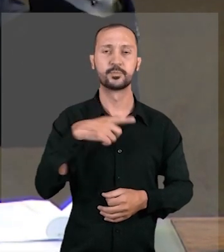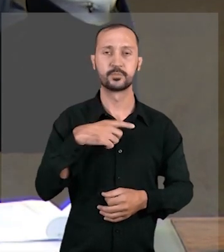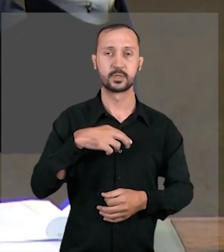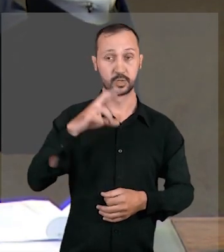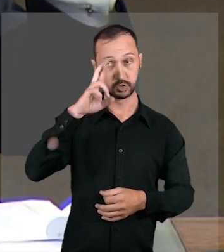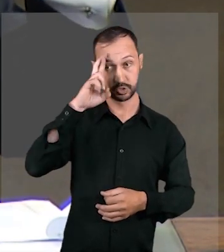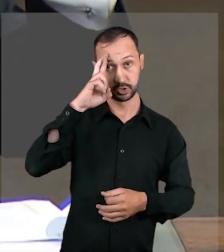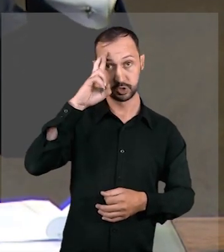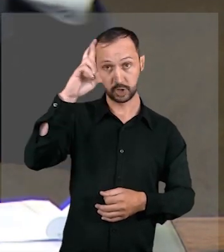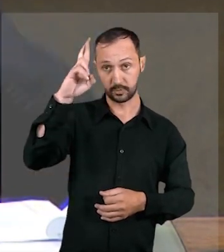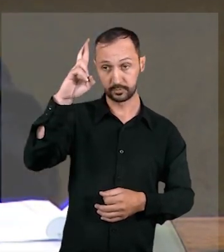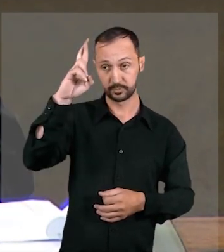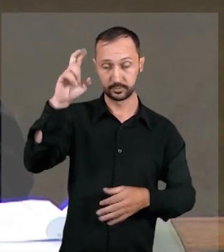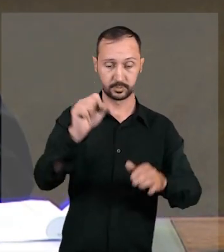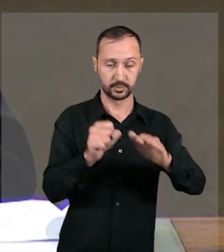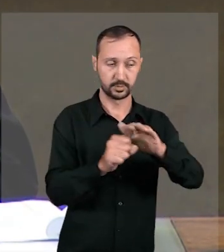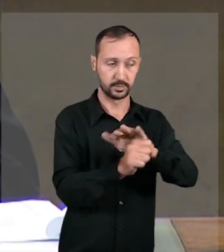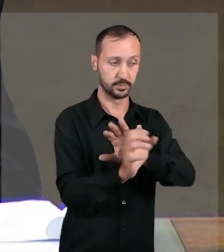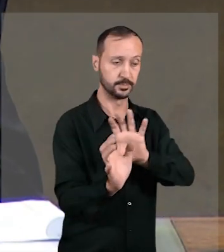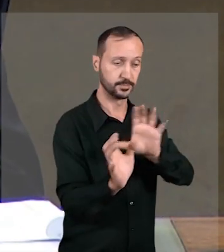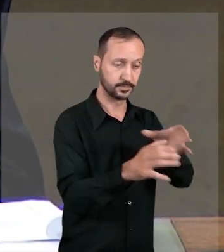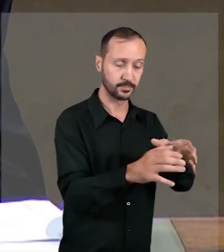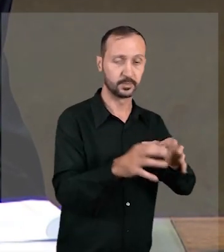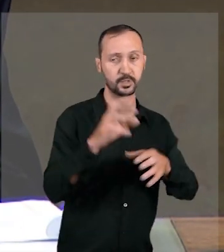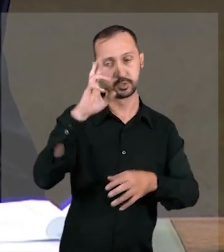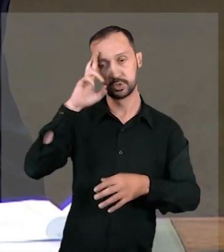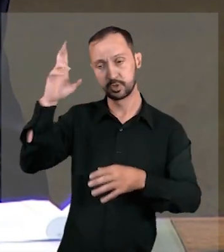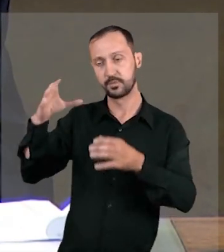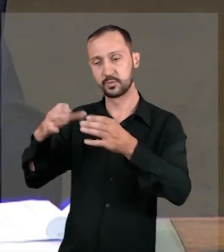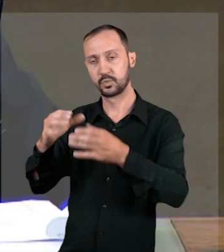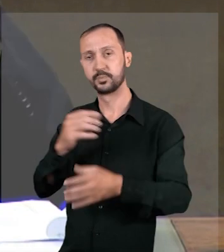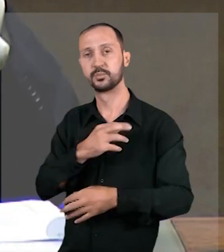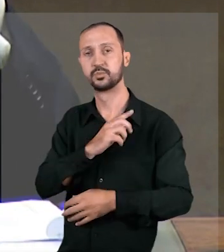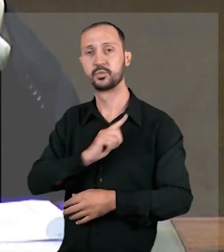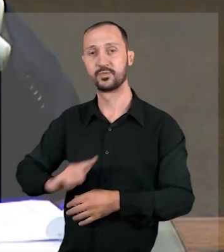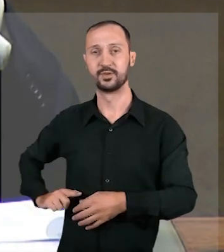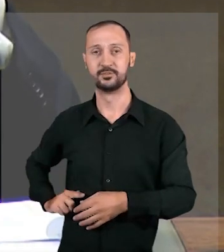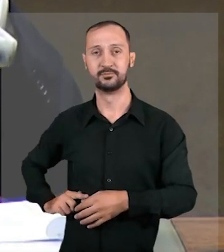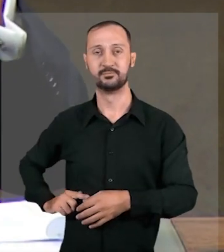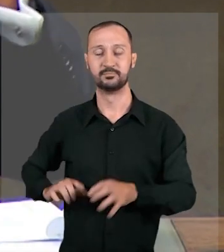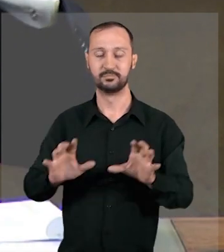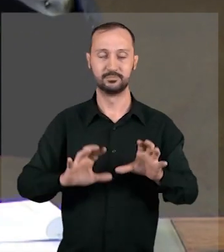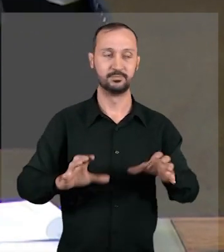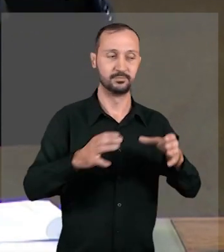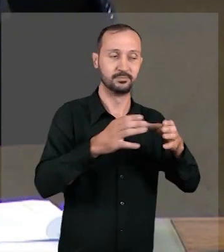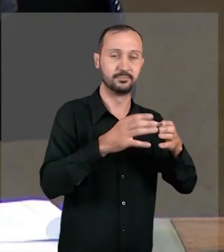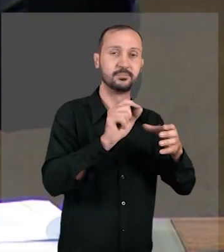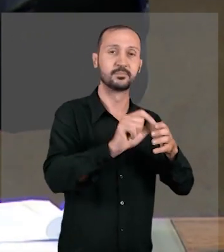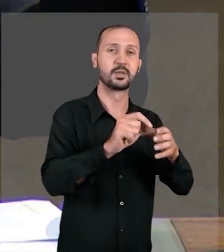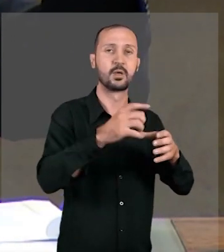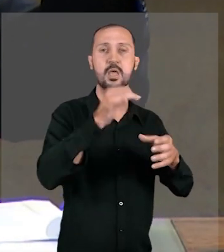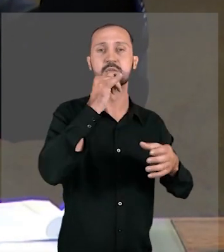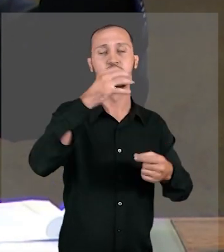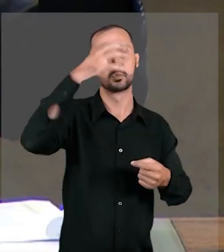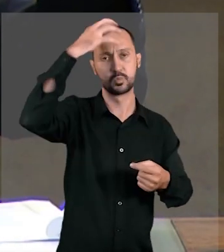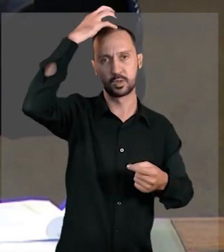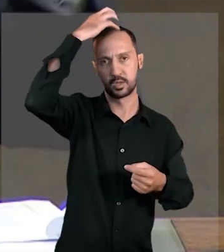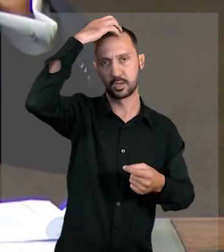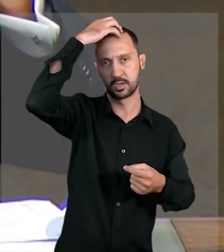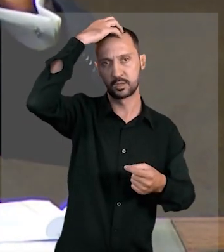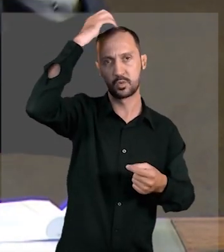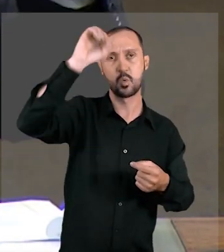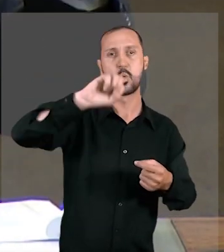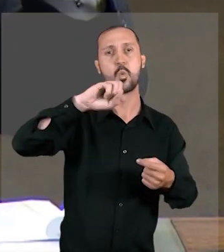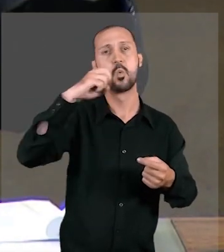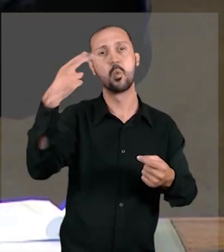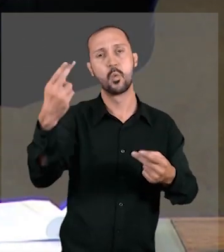de chefe de Estado das funções de chefe de governo. O chefe de Estado é um monarca